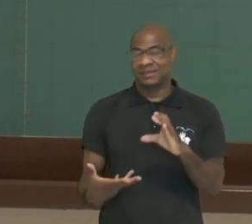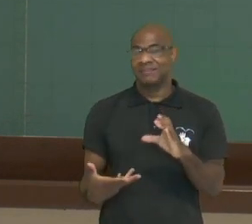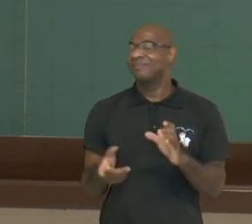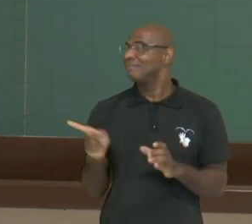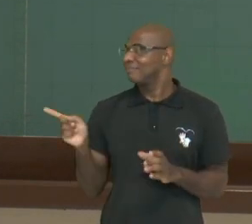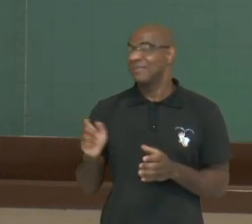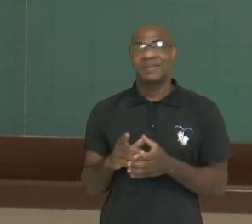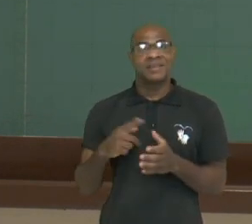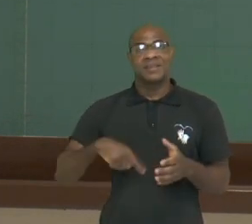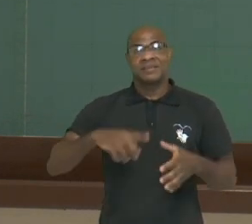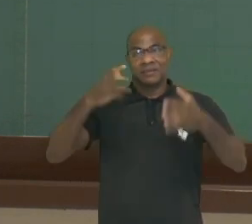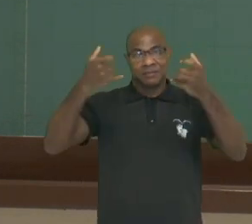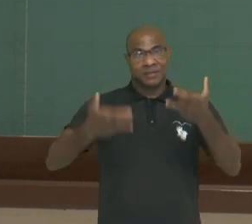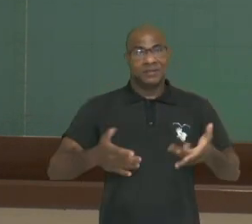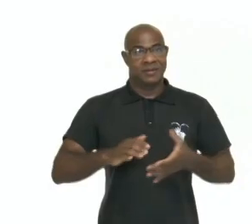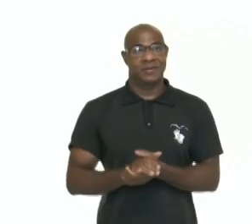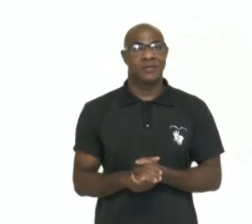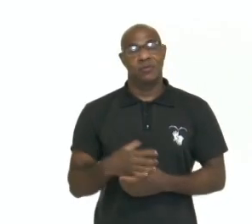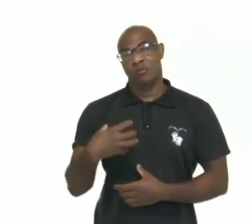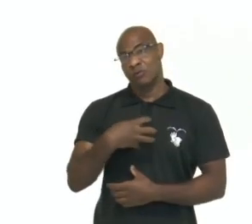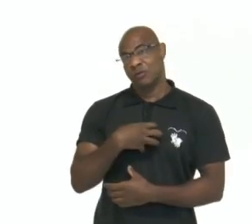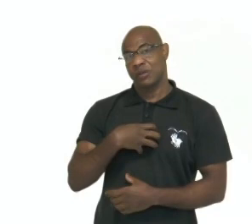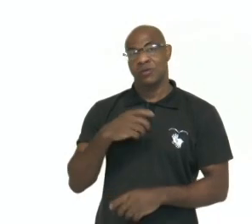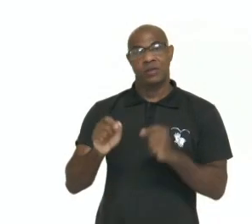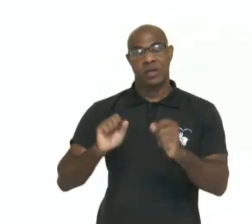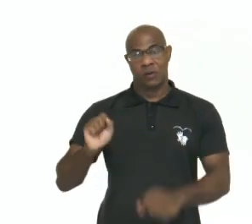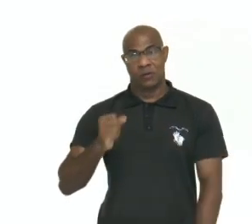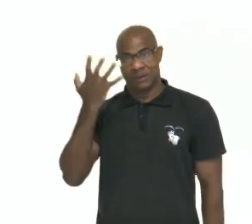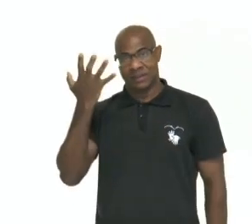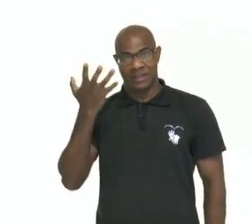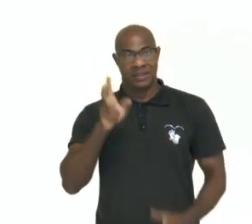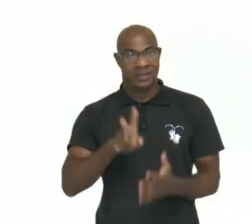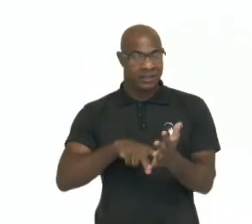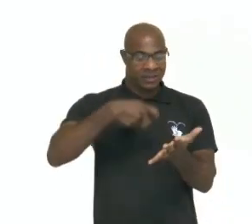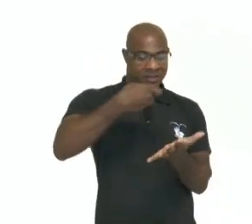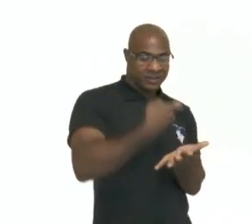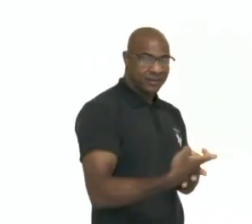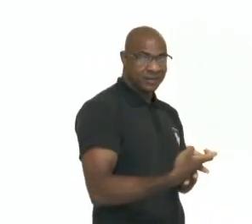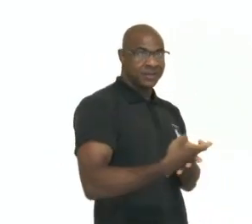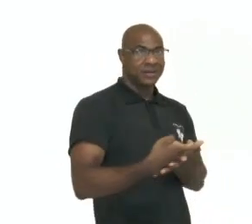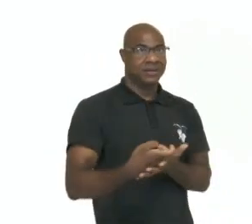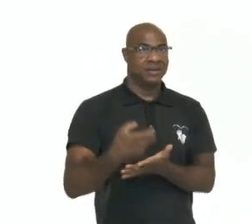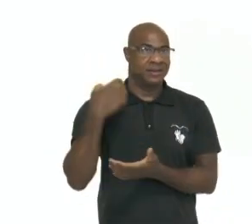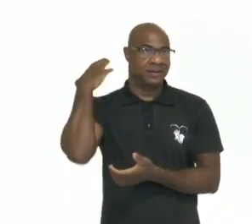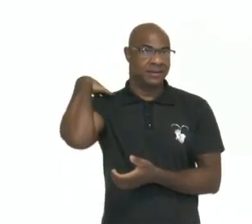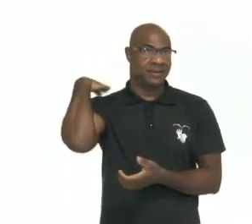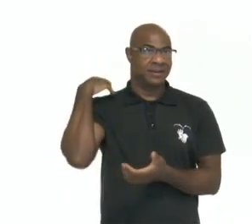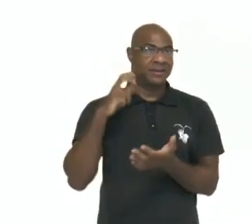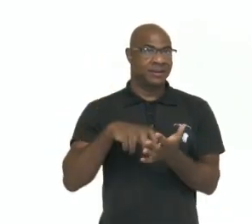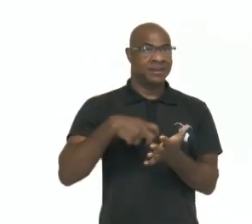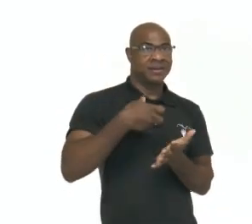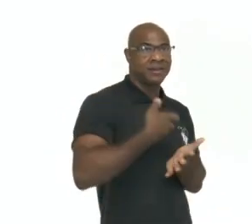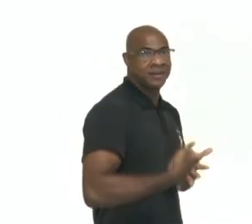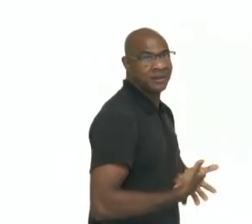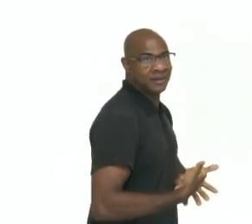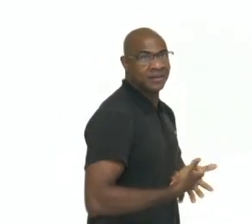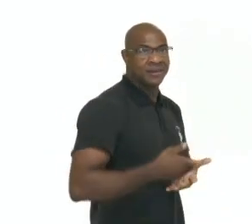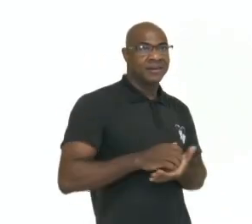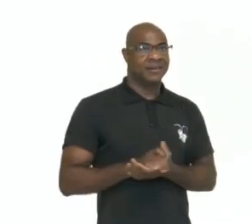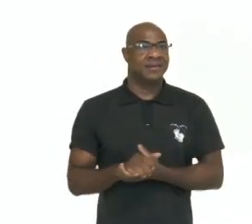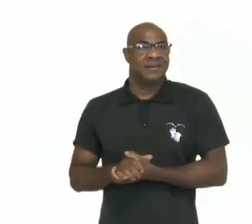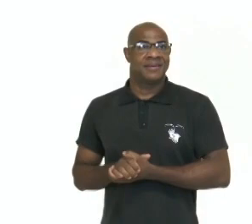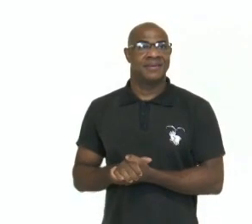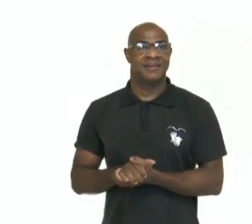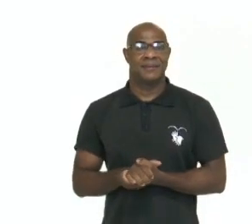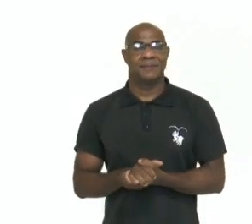que a gente está falando, a forma como ocorre a queda, né? Com as costas parcialmente no chão, com as costas totalmente